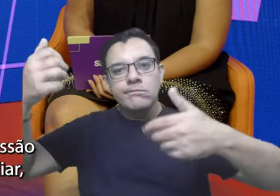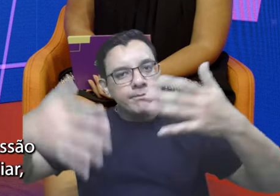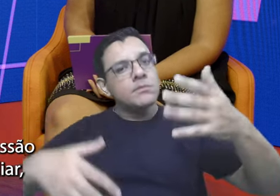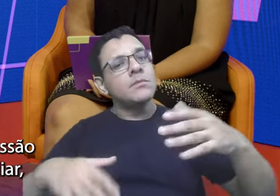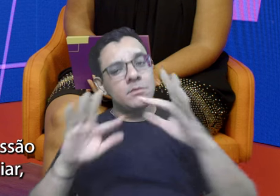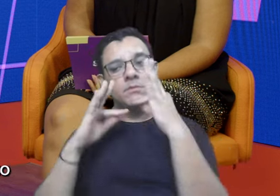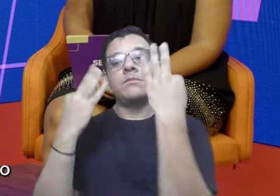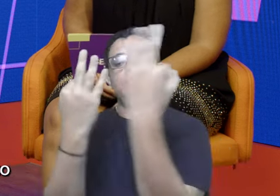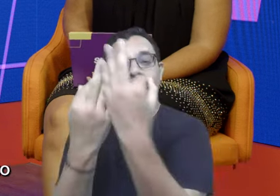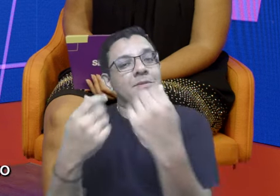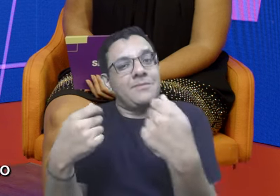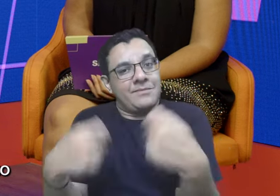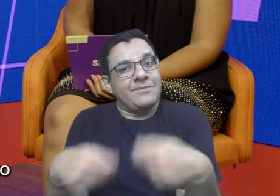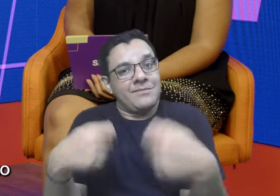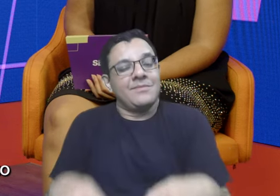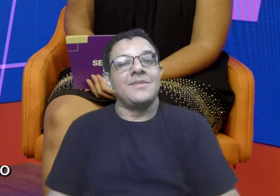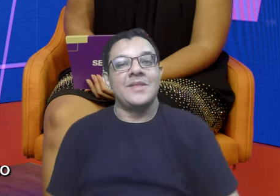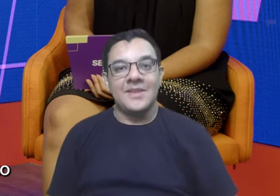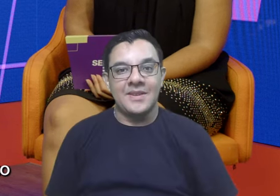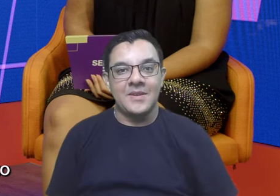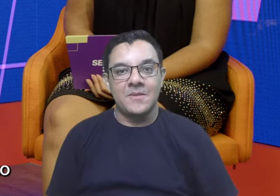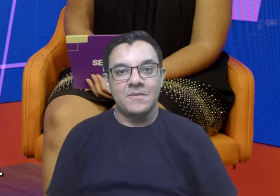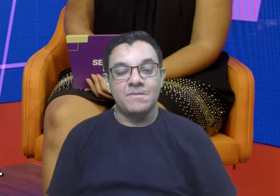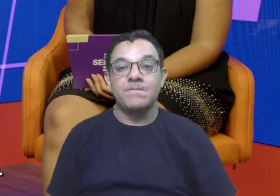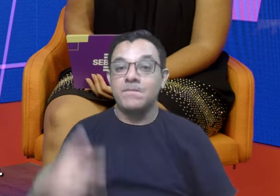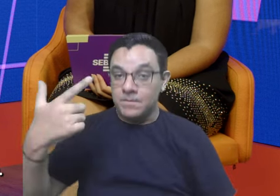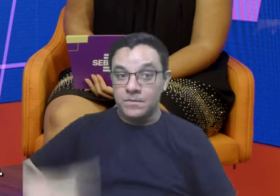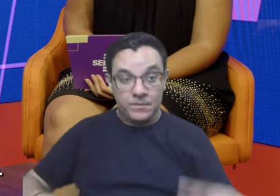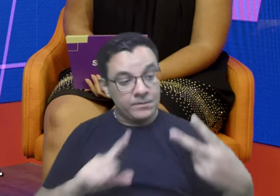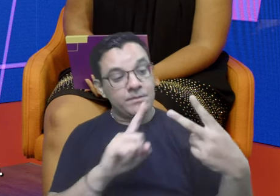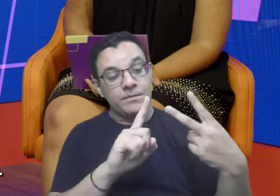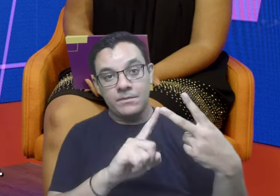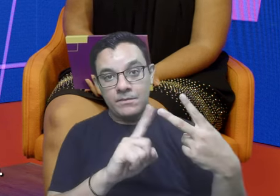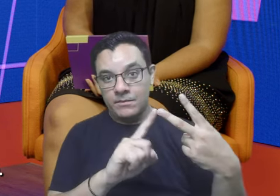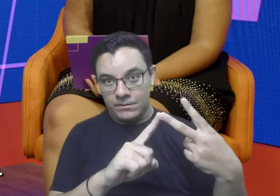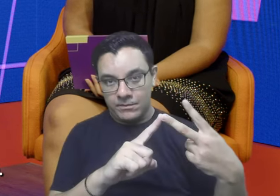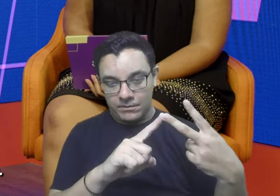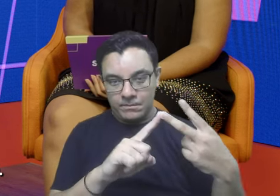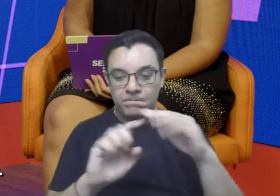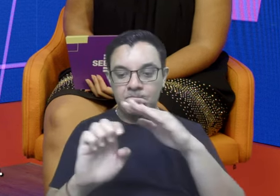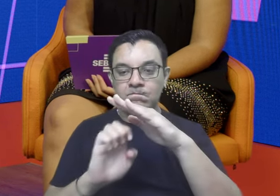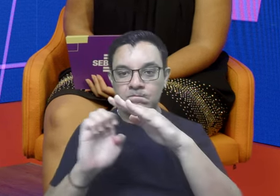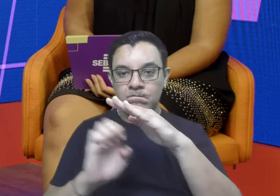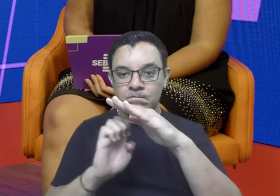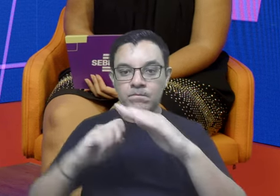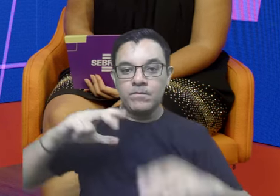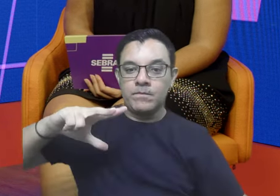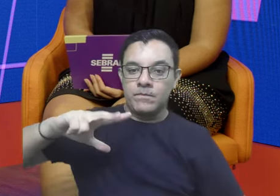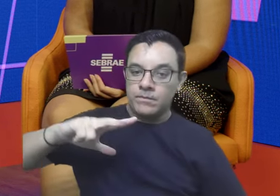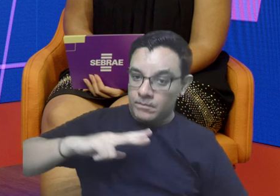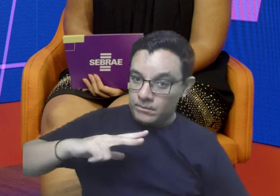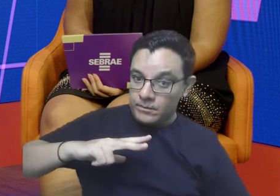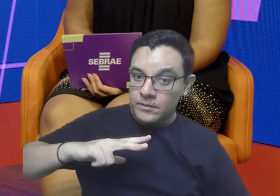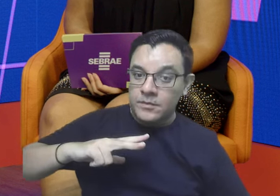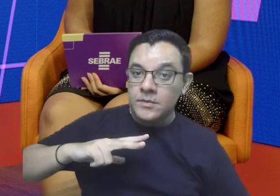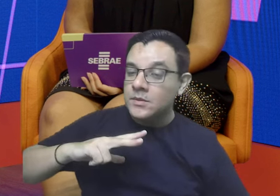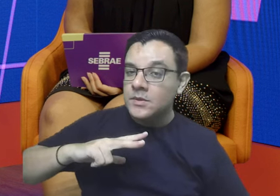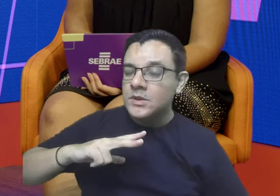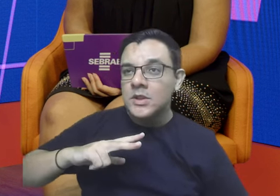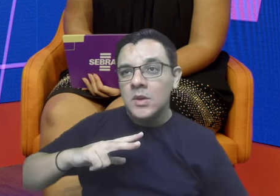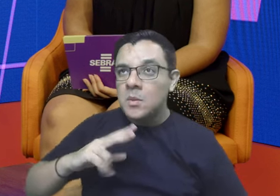âmbito familiar é um ponto que que eu destaco no a nível de setor privado nós temos aí